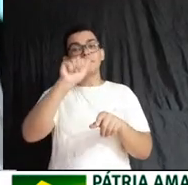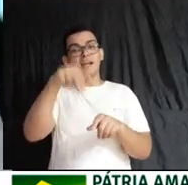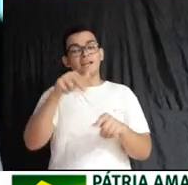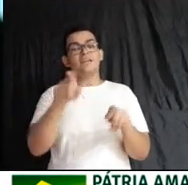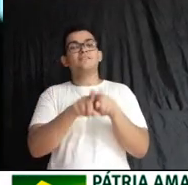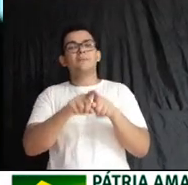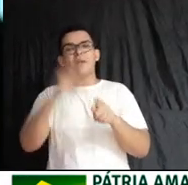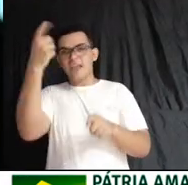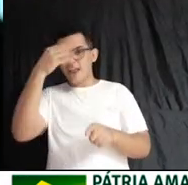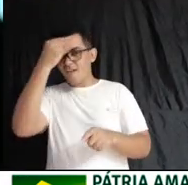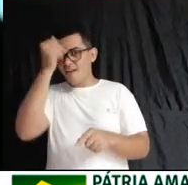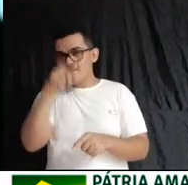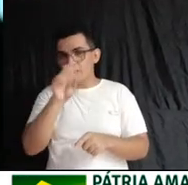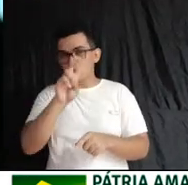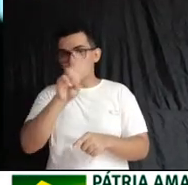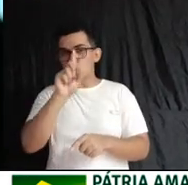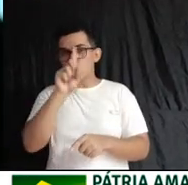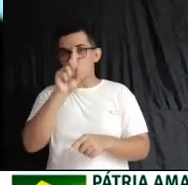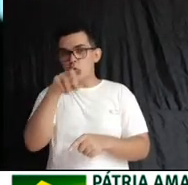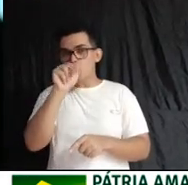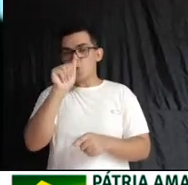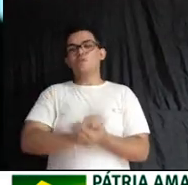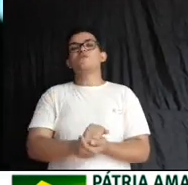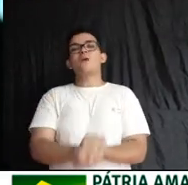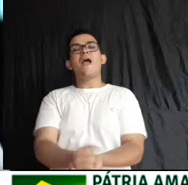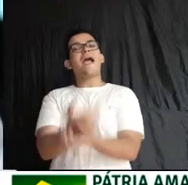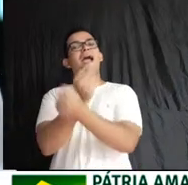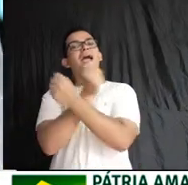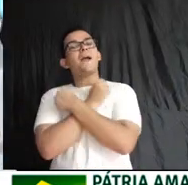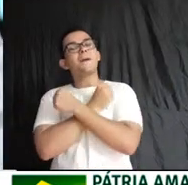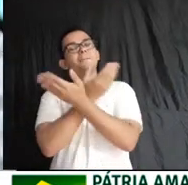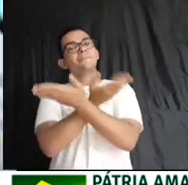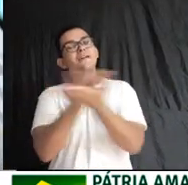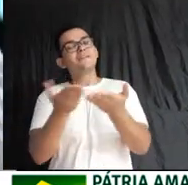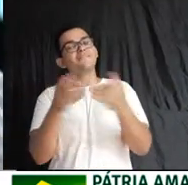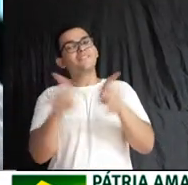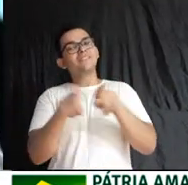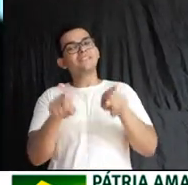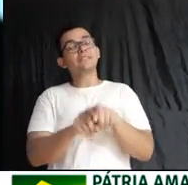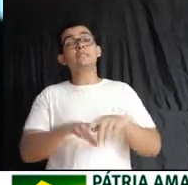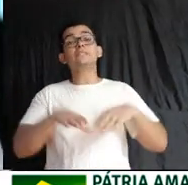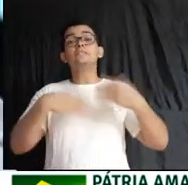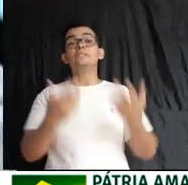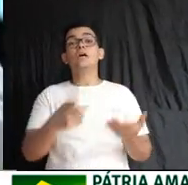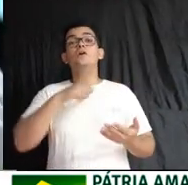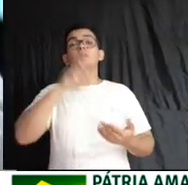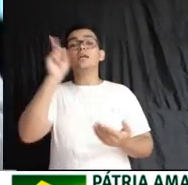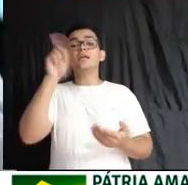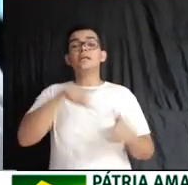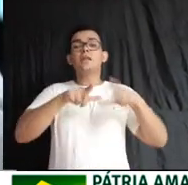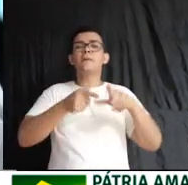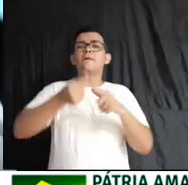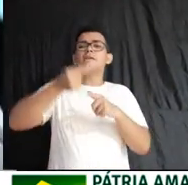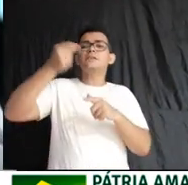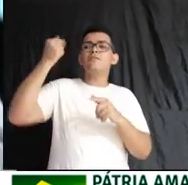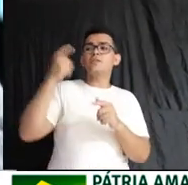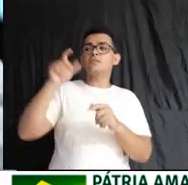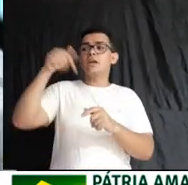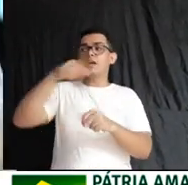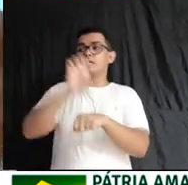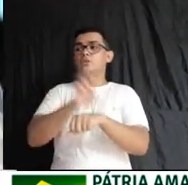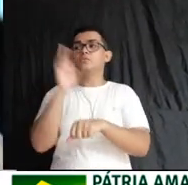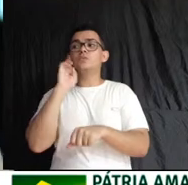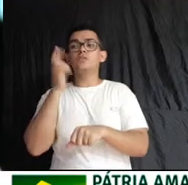Não ia esquecer de você, não. Você é o cara, tá? Um abraço para você. Então, a gente já tem esse trabalho de muito tempo no estado de